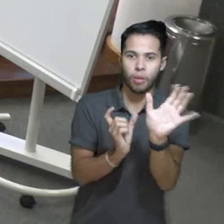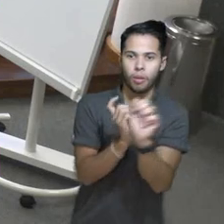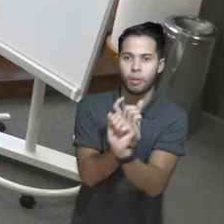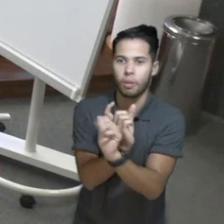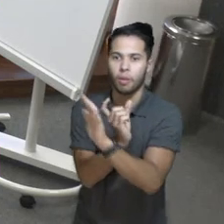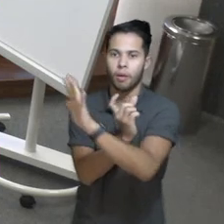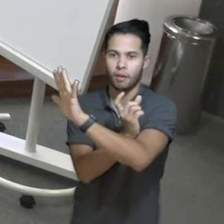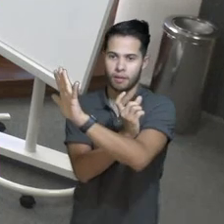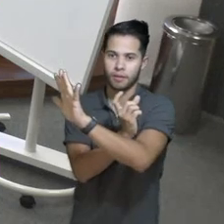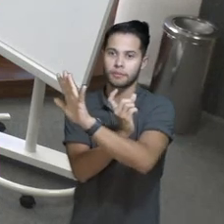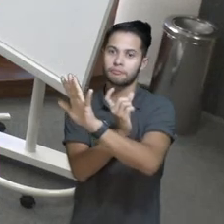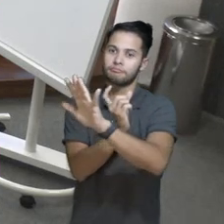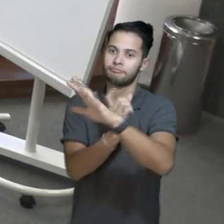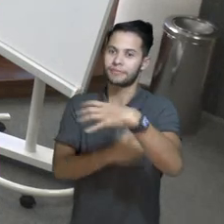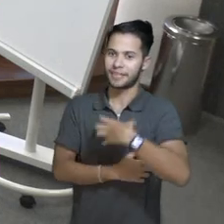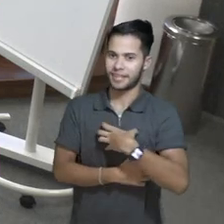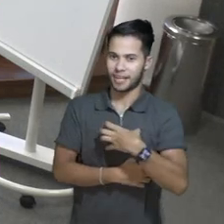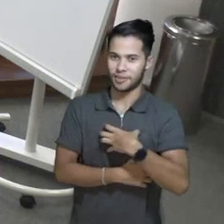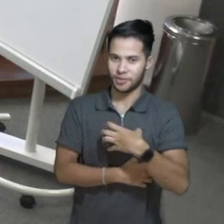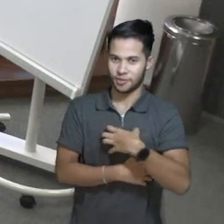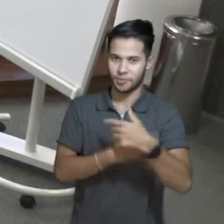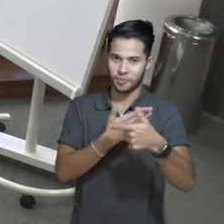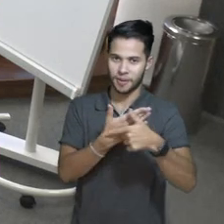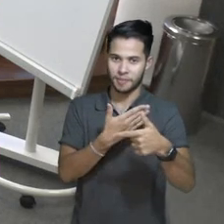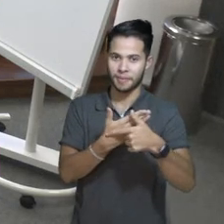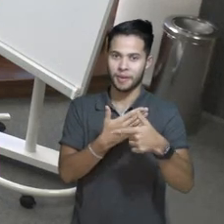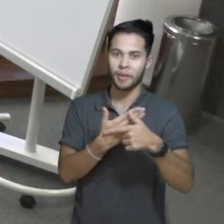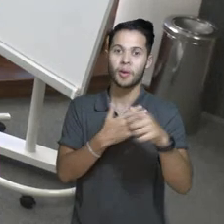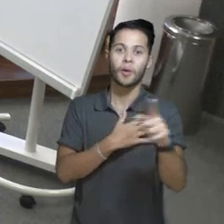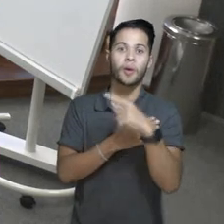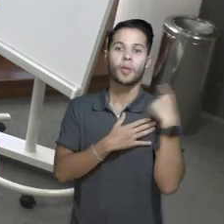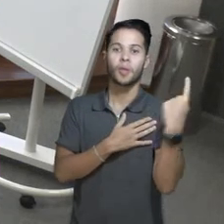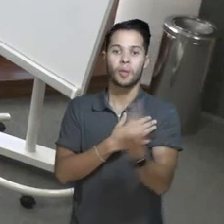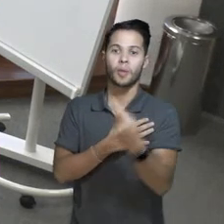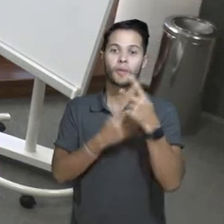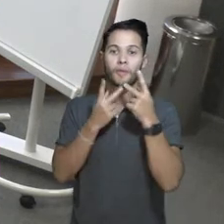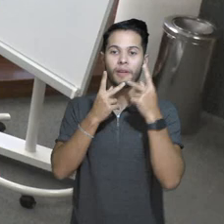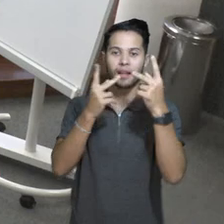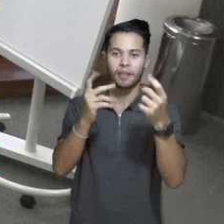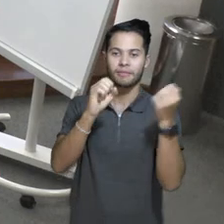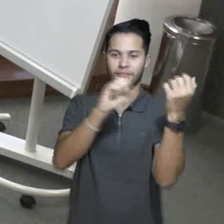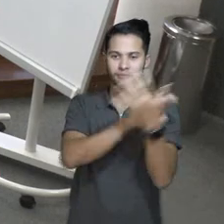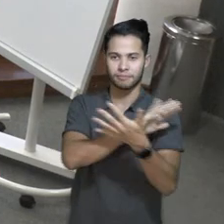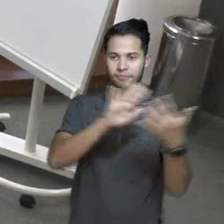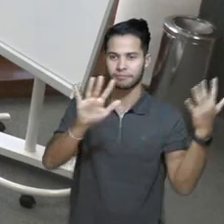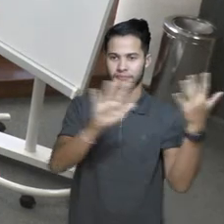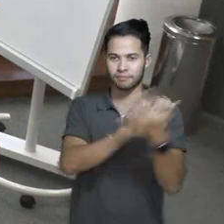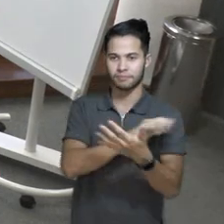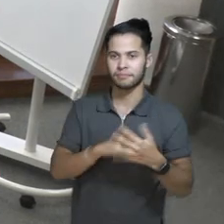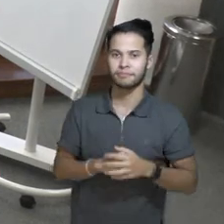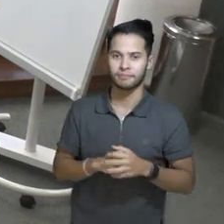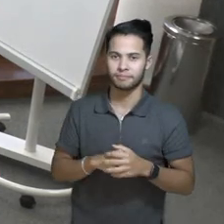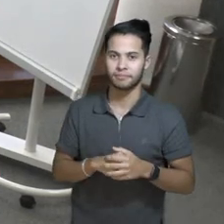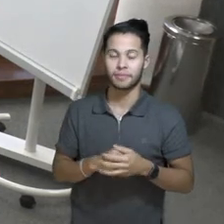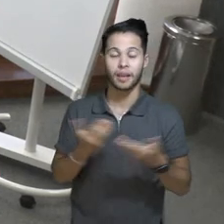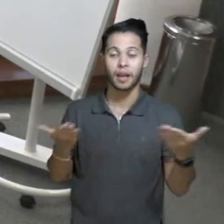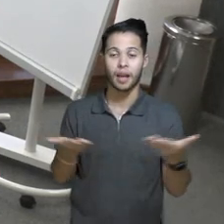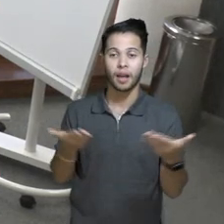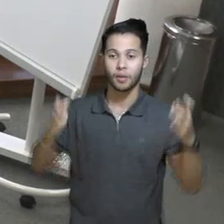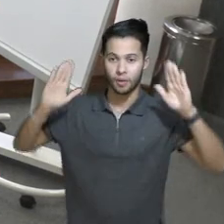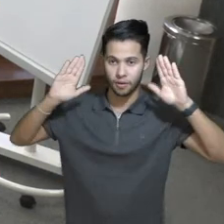da importância do Papel daquilo que nós estamos mesm nós mesmos estamos falando pode passar e aqui que eu quero focar para